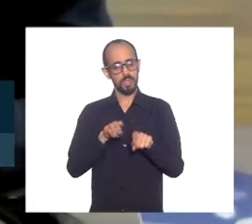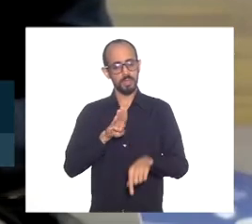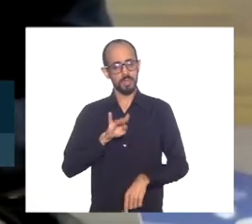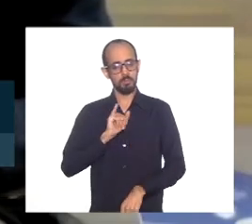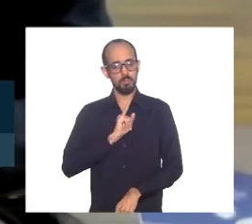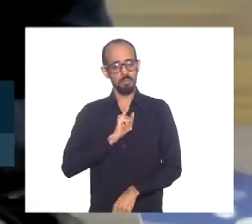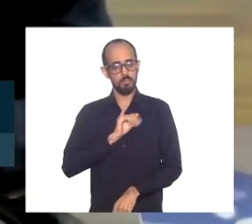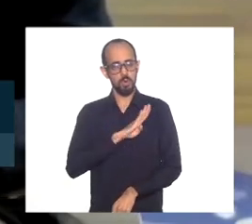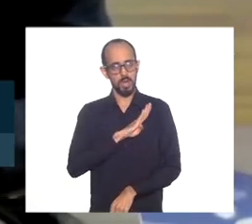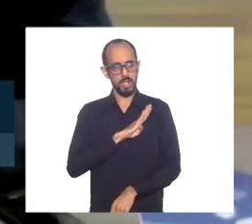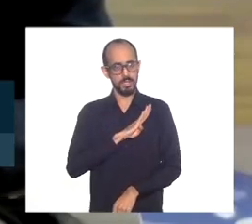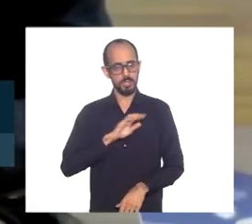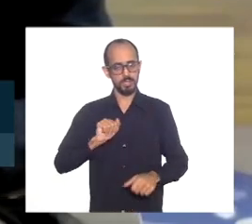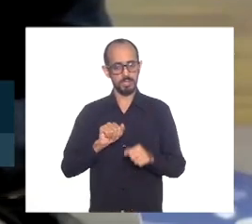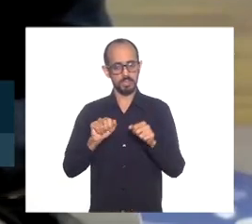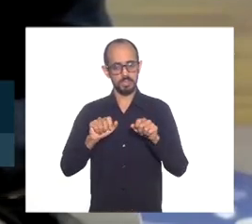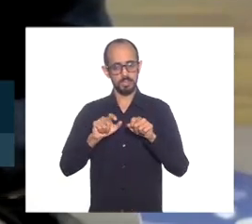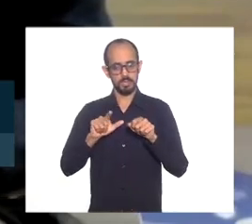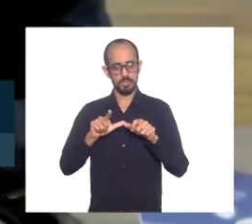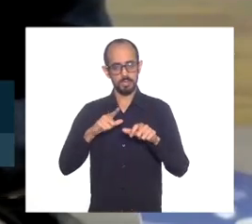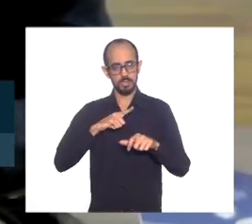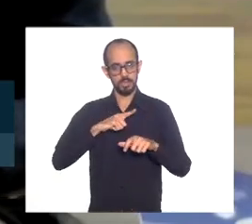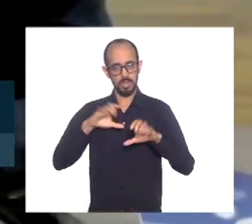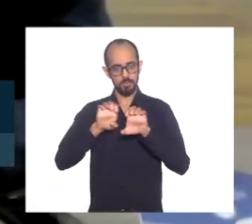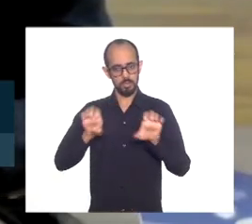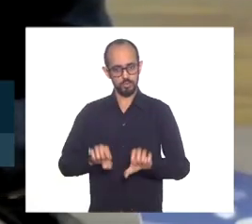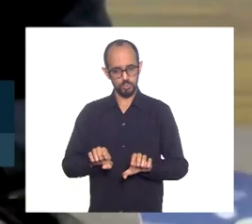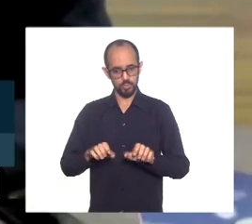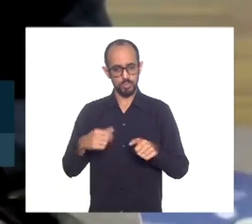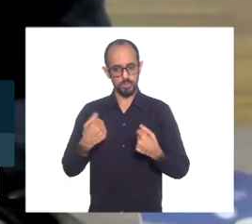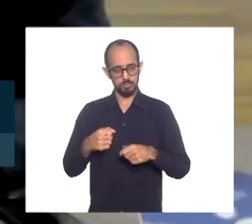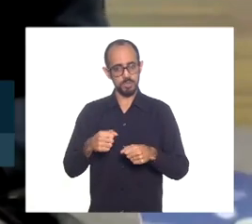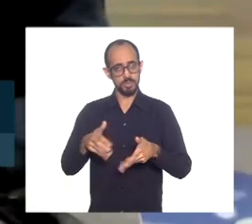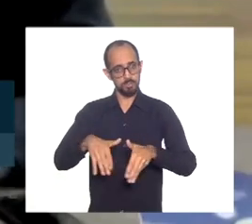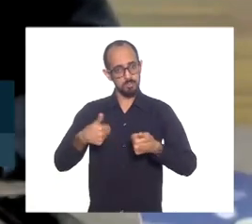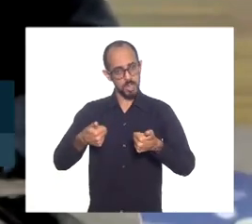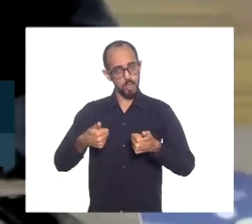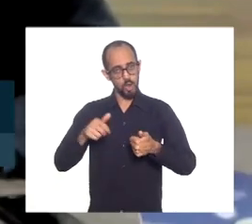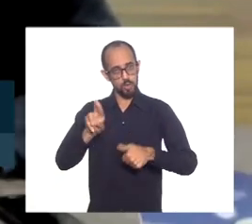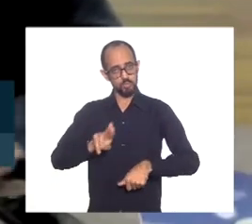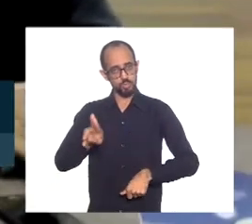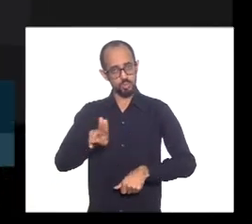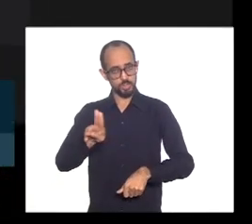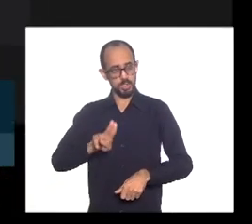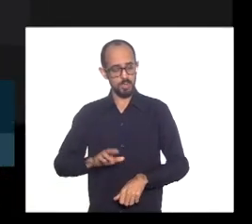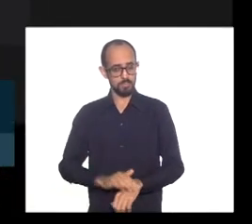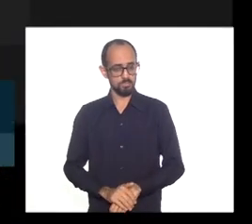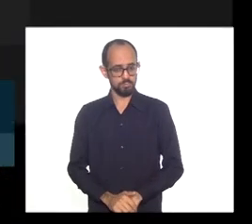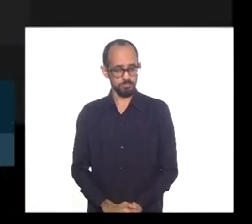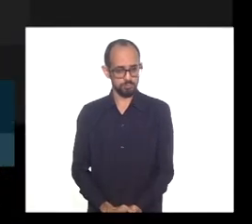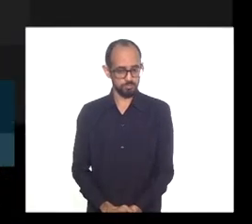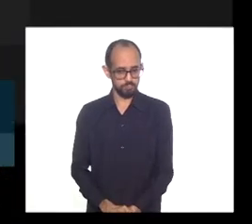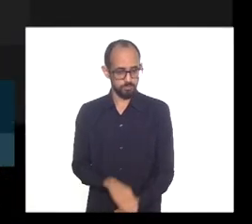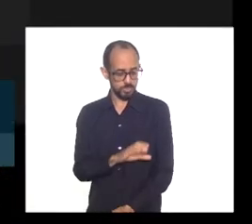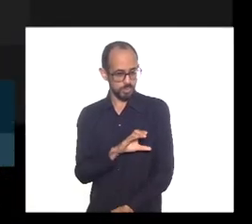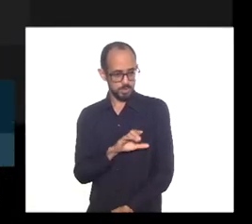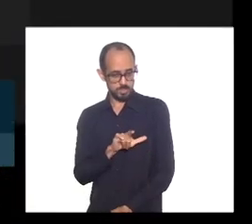se fez coisa de infraestrutura e que precisa ser melhor utilizada. Célia, quer